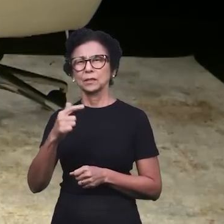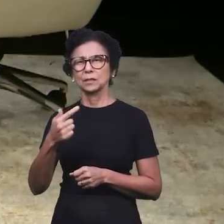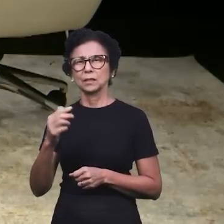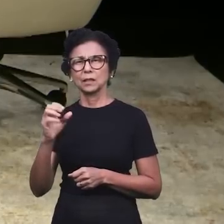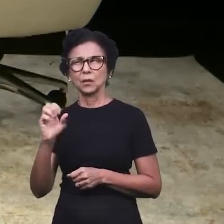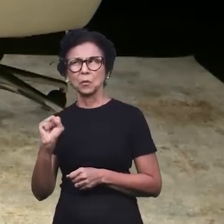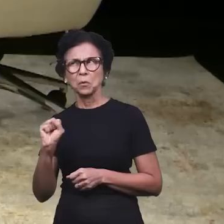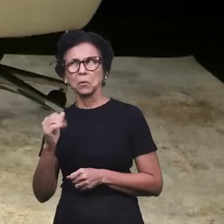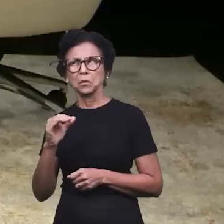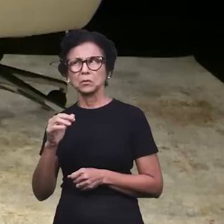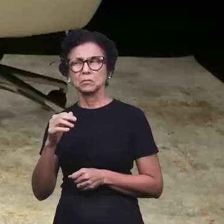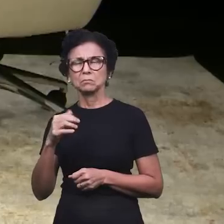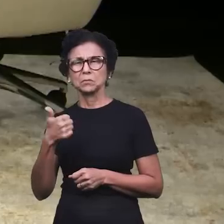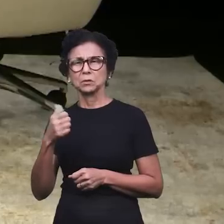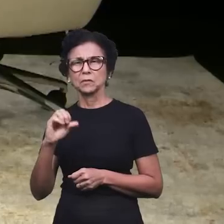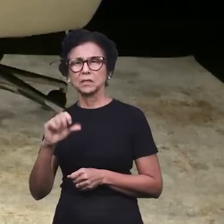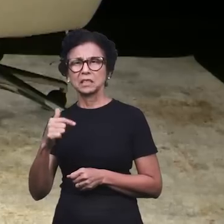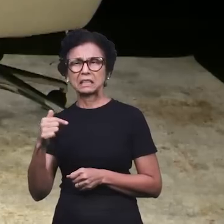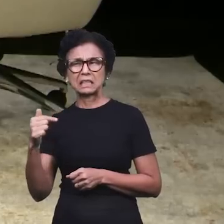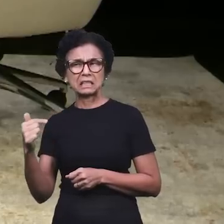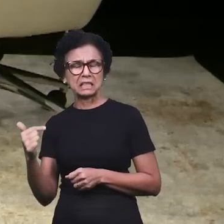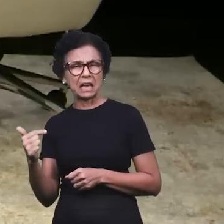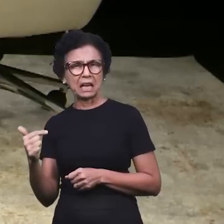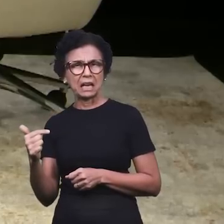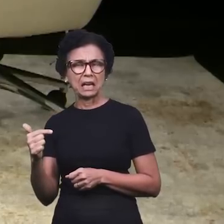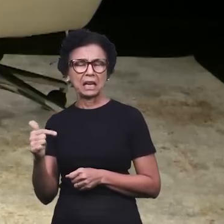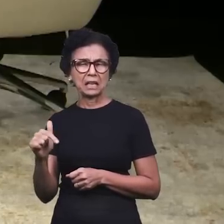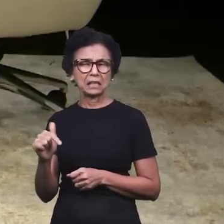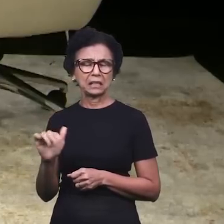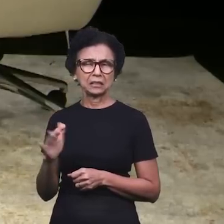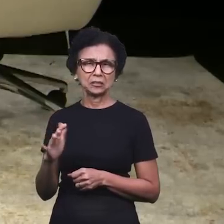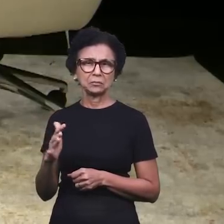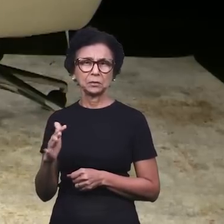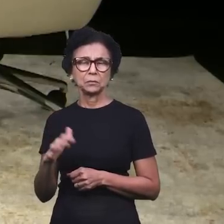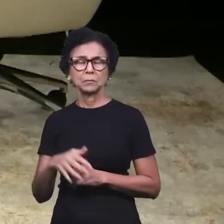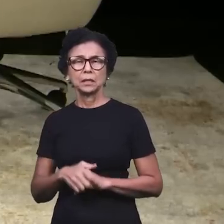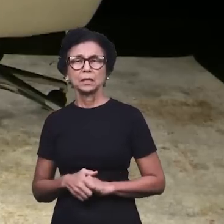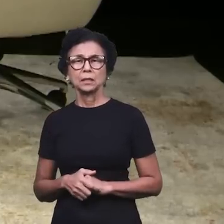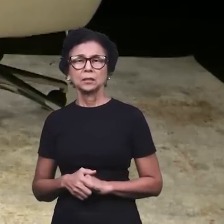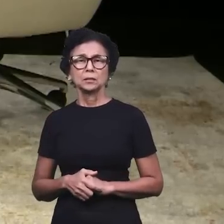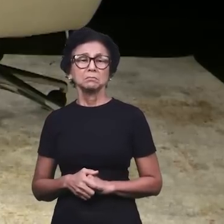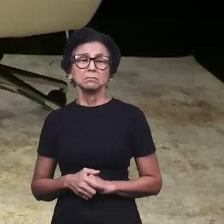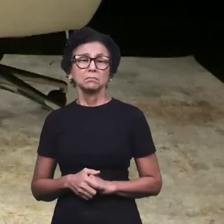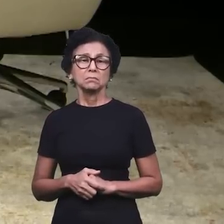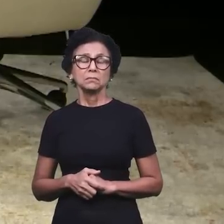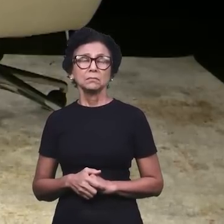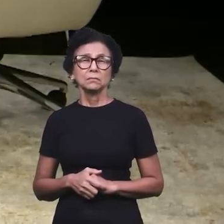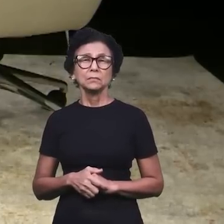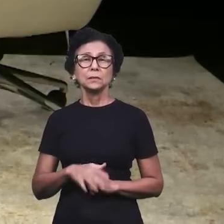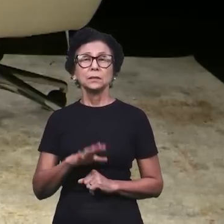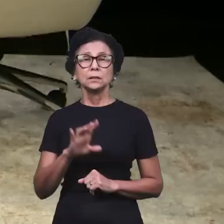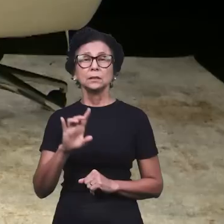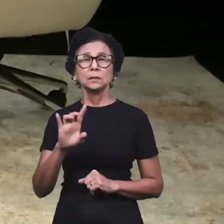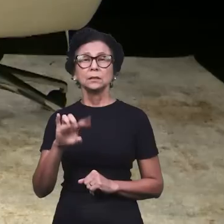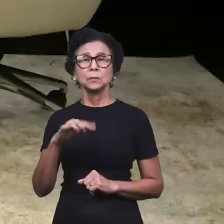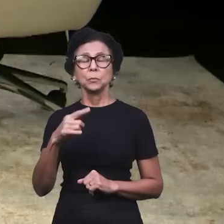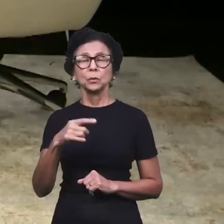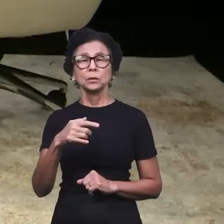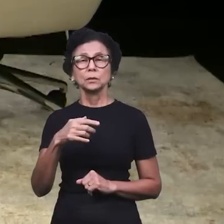81. Mas nós não tínhamos mais nada, só Portugal. E de Portugal nós começamos a entrar para a Europa.